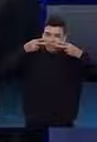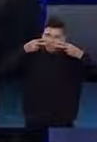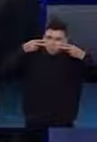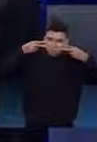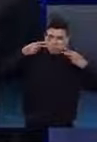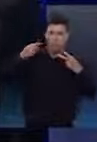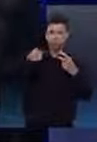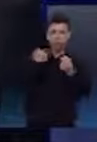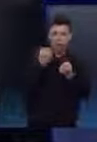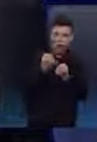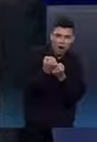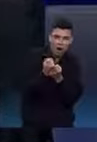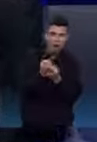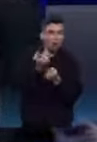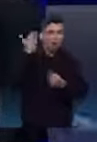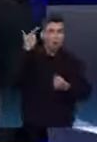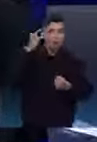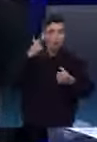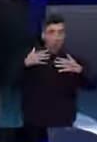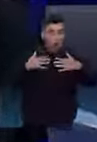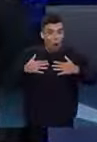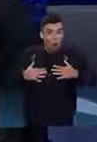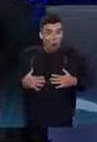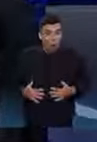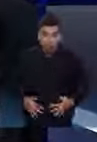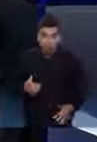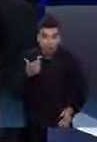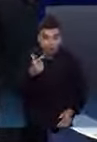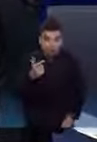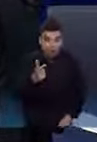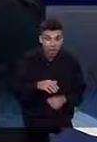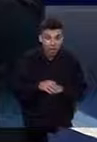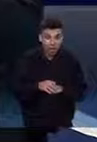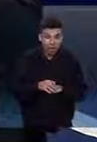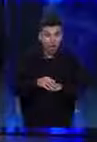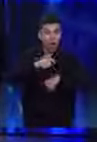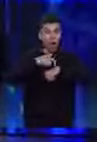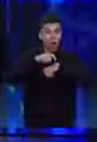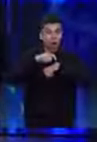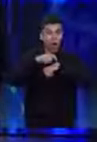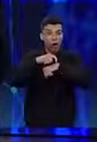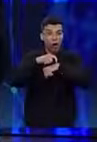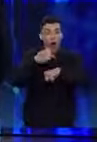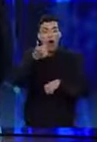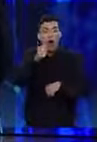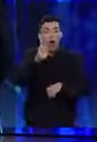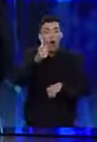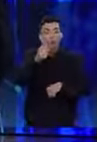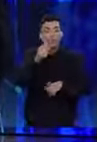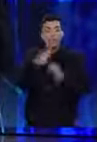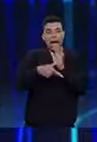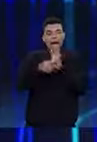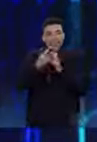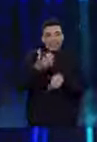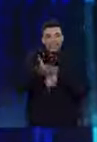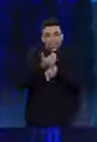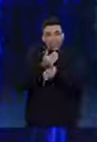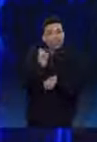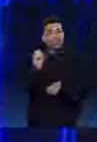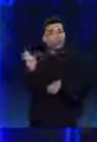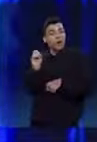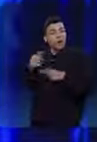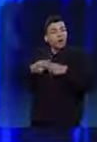quando eu cheguei não tinha sequer coturno, o soldado era liberado às 11 horas porque não tinha dinheiro pro rancho, você sabe que a